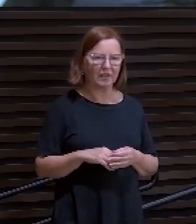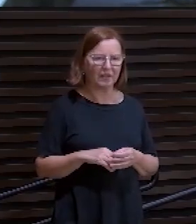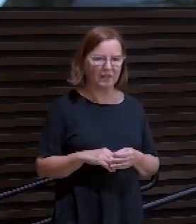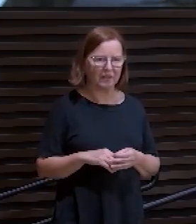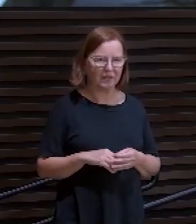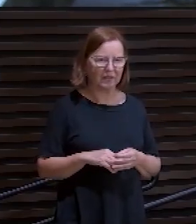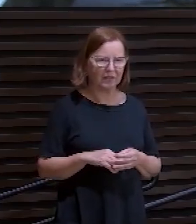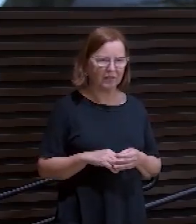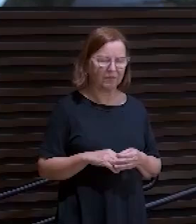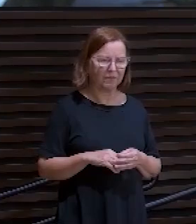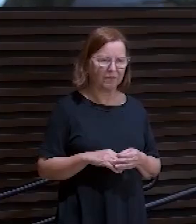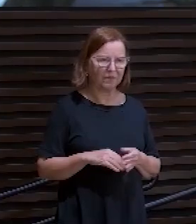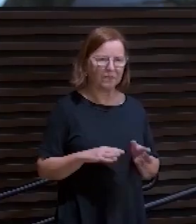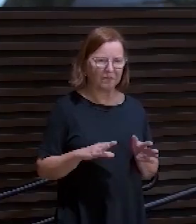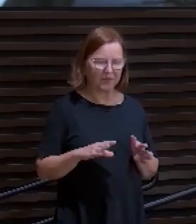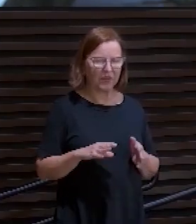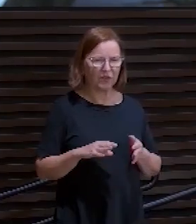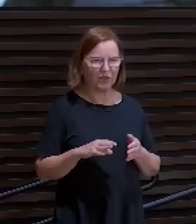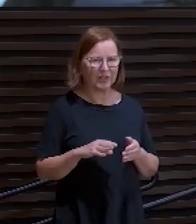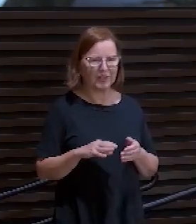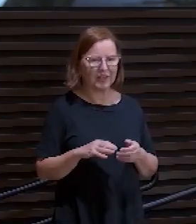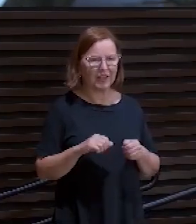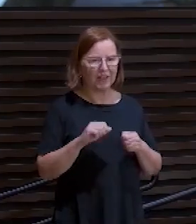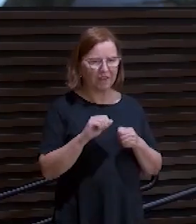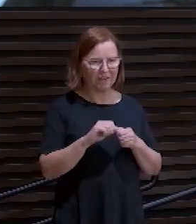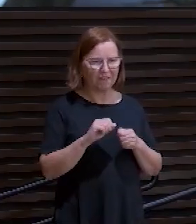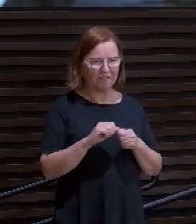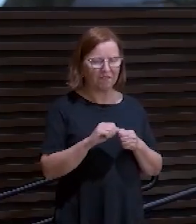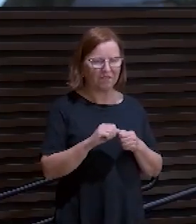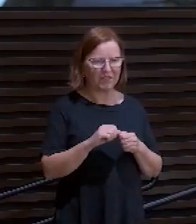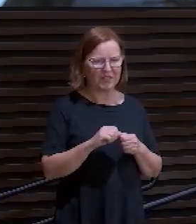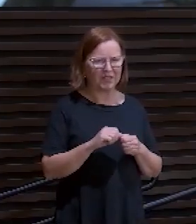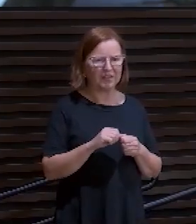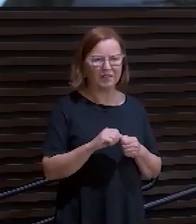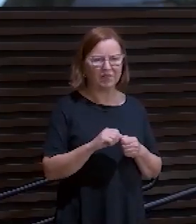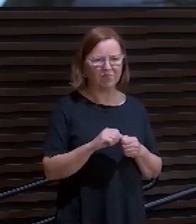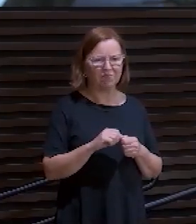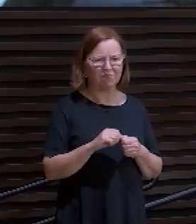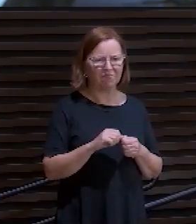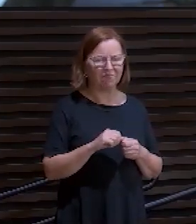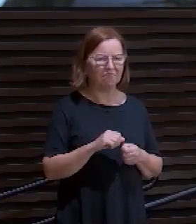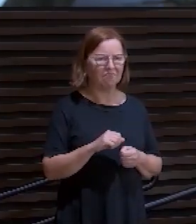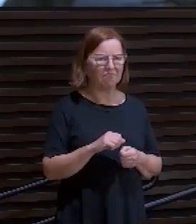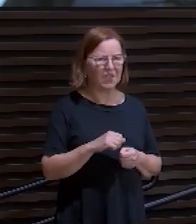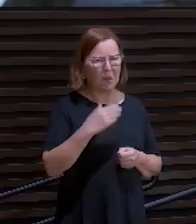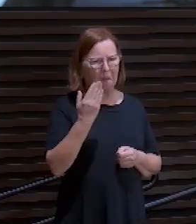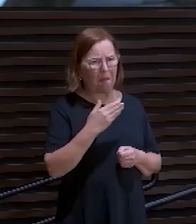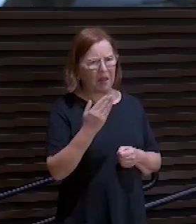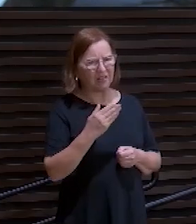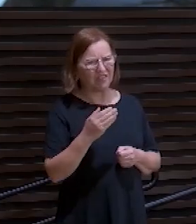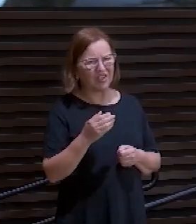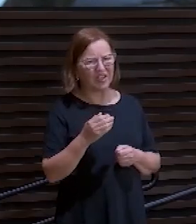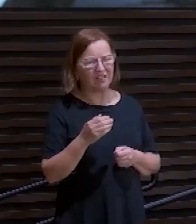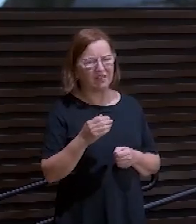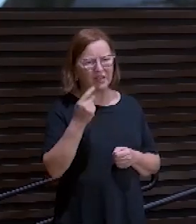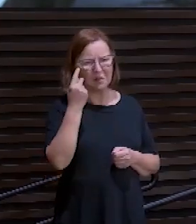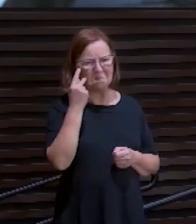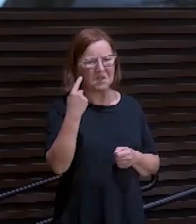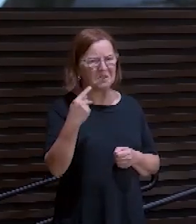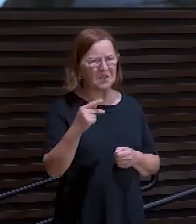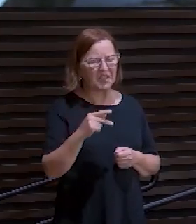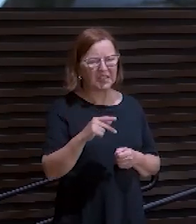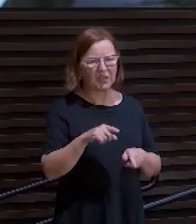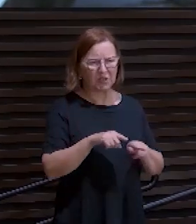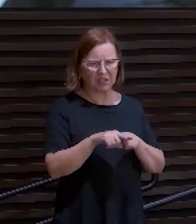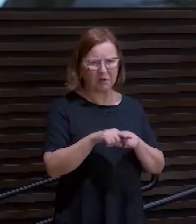testes com seus irmãos. Ele deixou eles pedirem, e ele disse: eu vou dar, mas vocês vão ter que